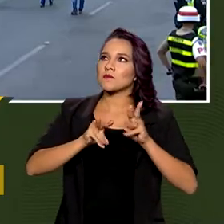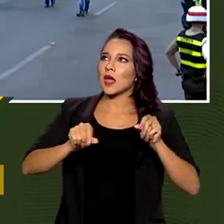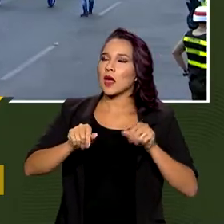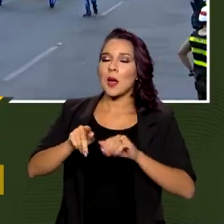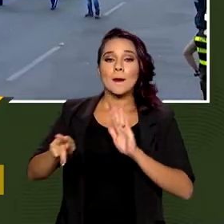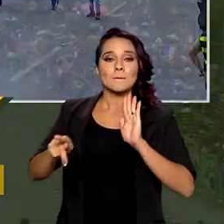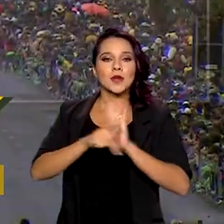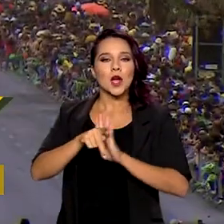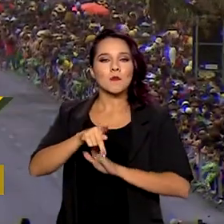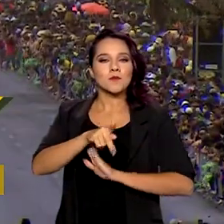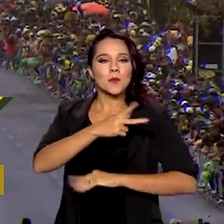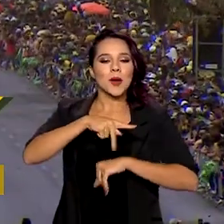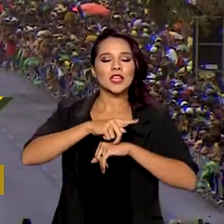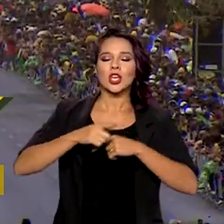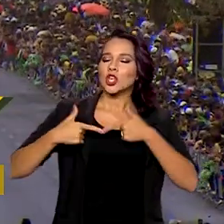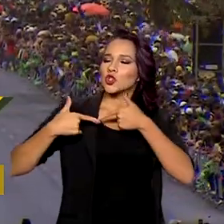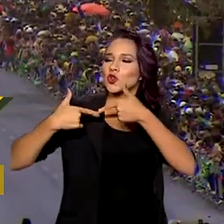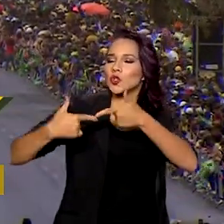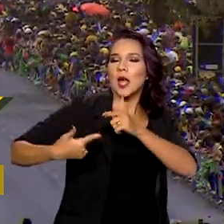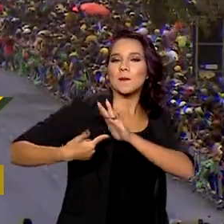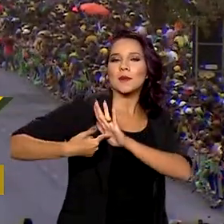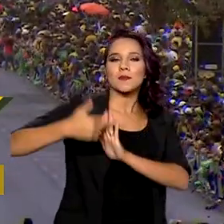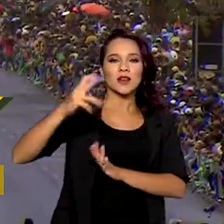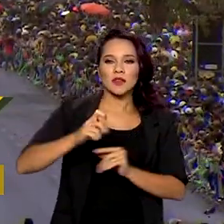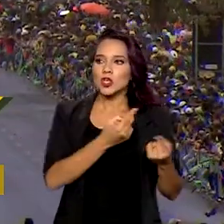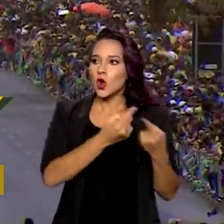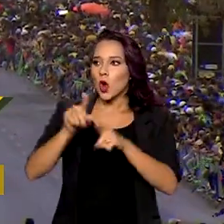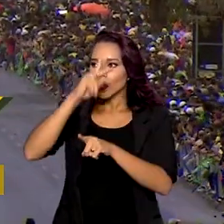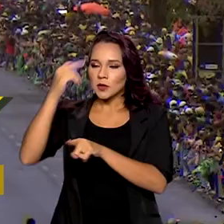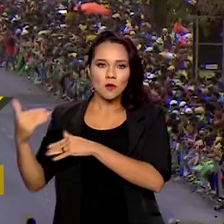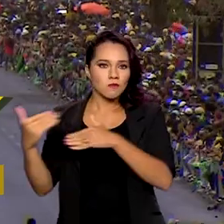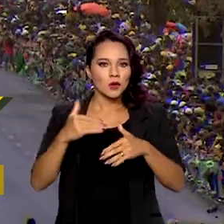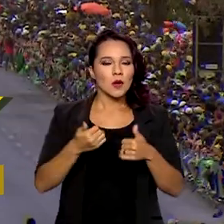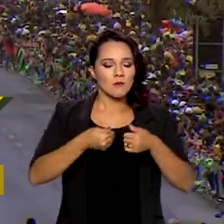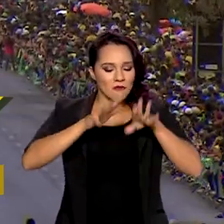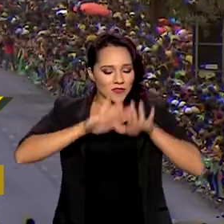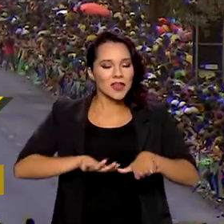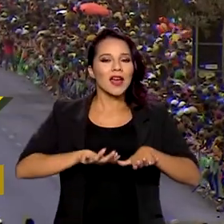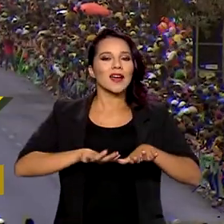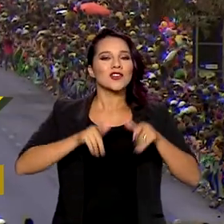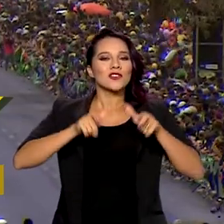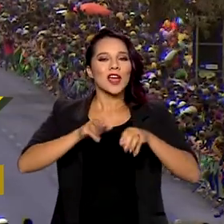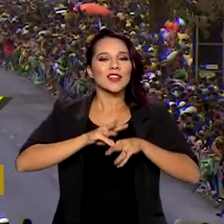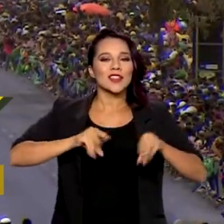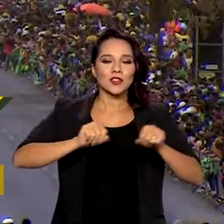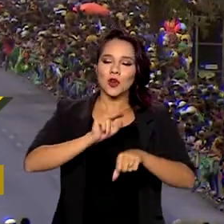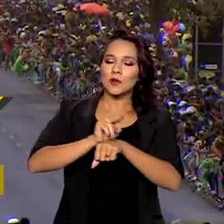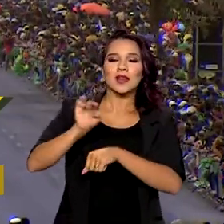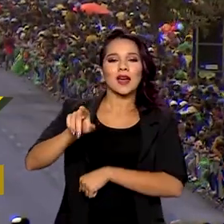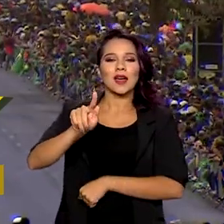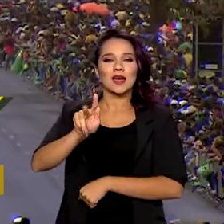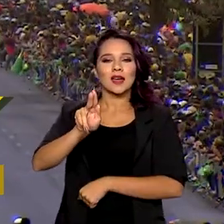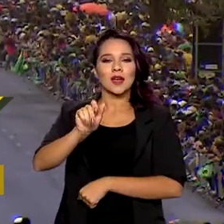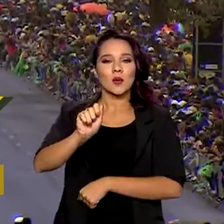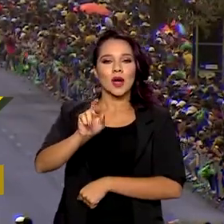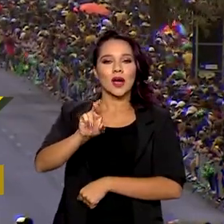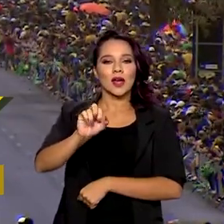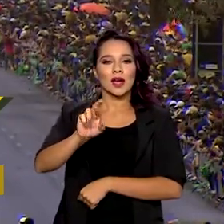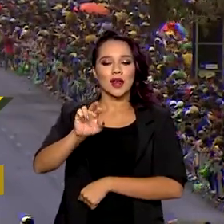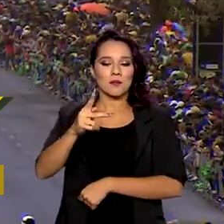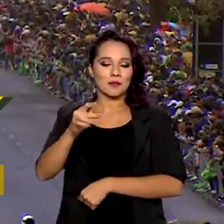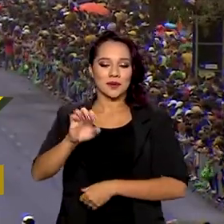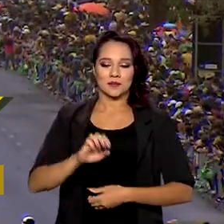de lutar pela primeira vez, né, contra um invasor e para manter o nosso território, foi em Guararapes.